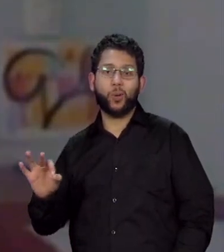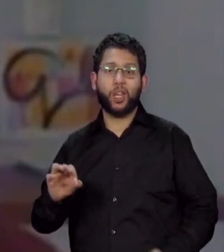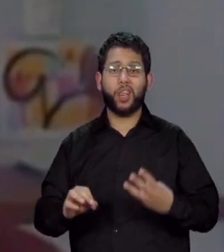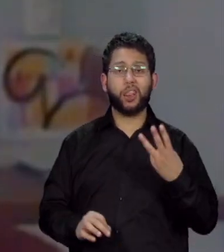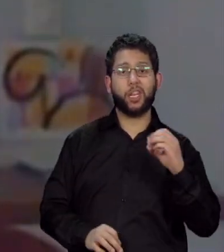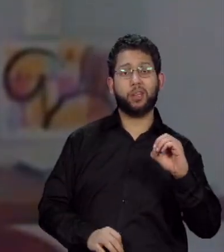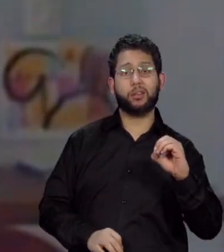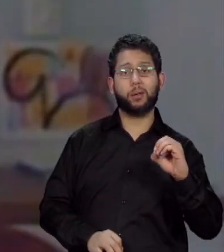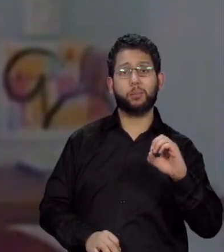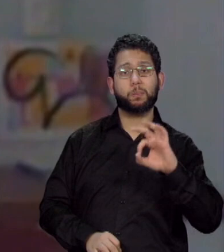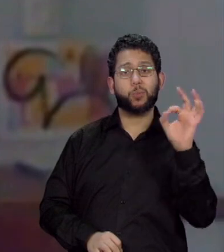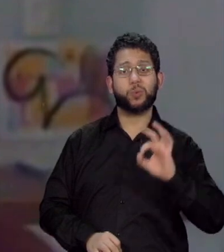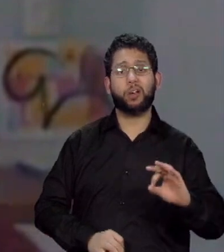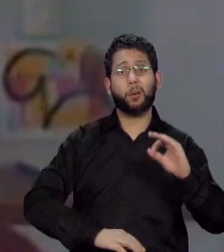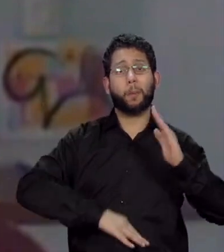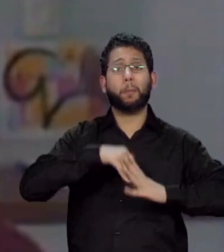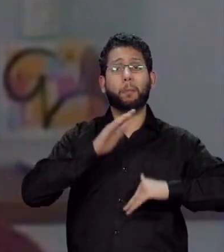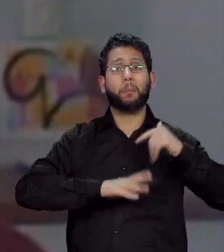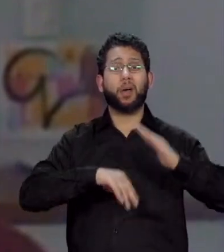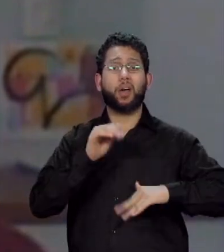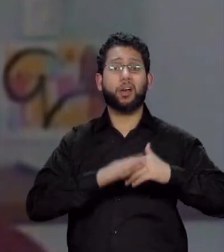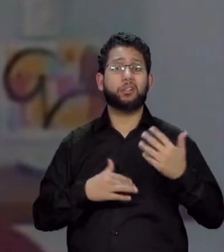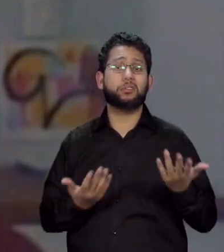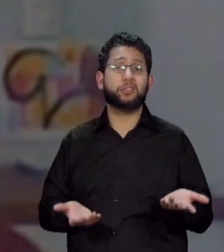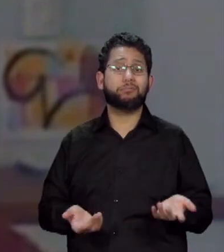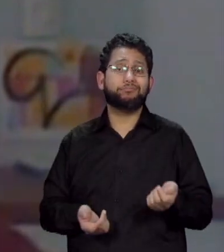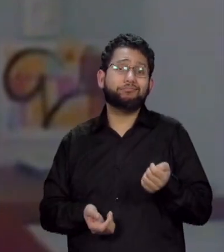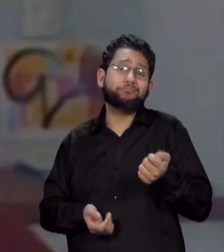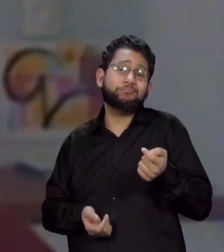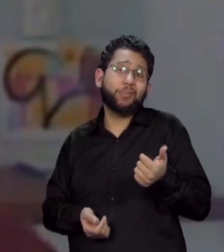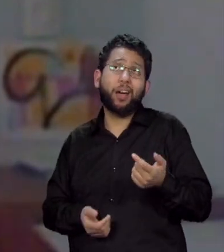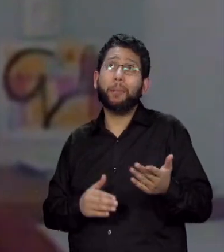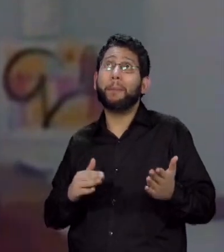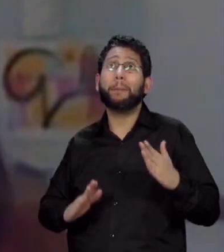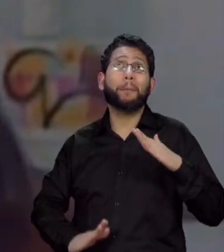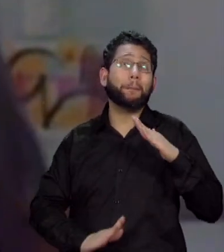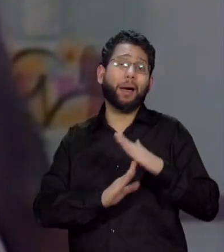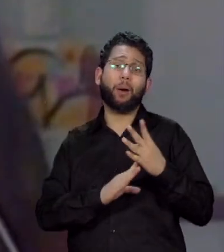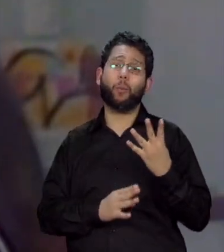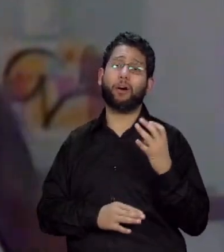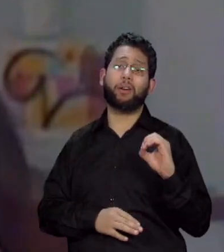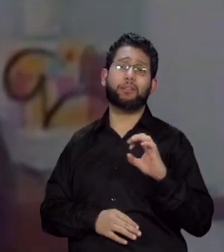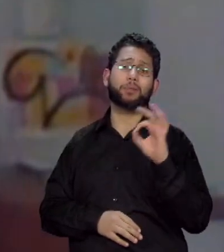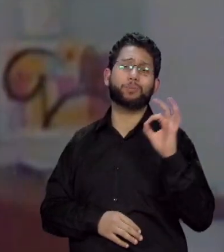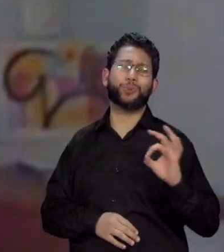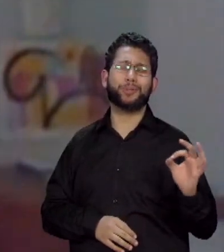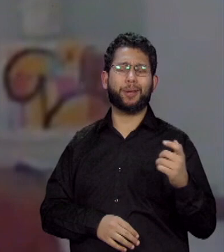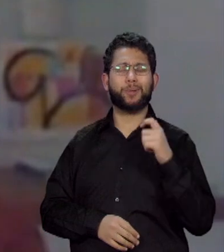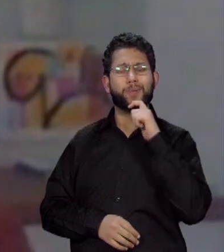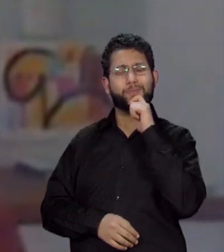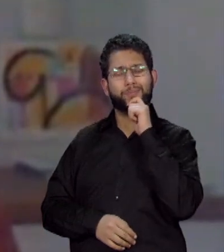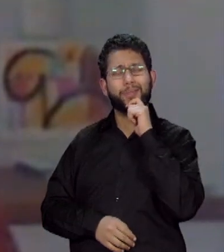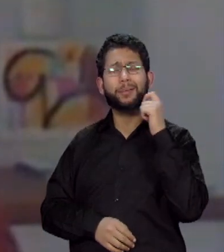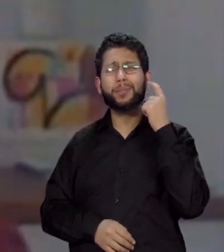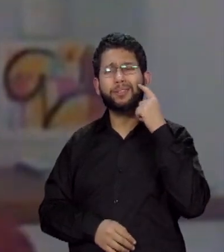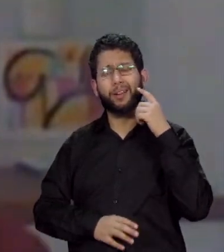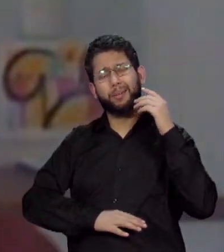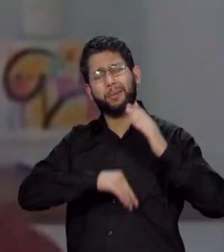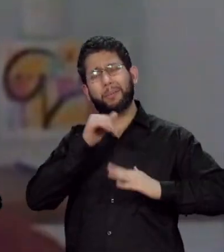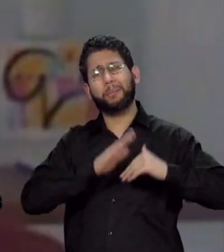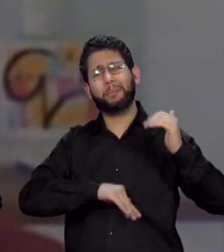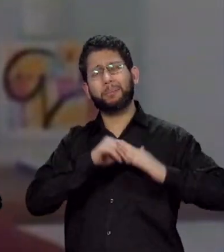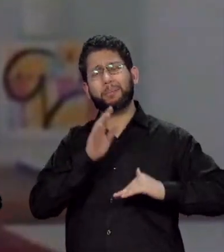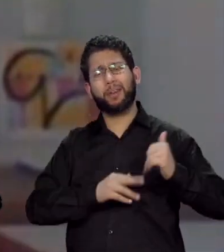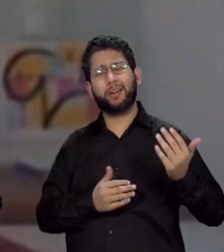sendo de 30% a 40%, né? E dentro dessa parte prática, um